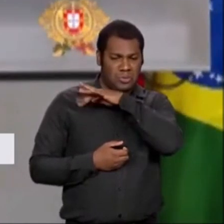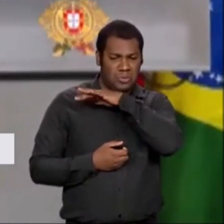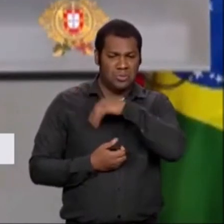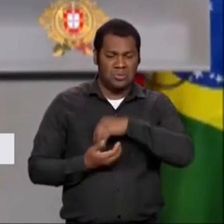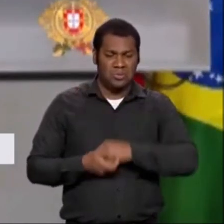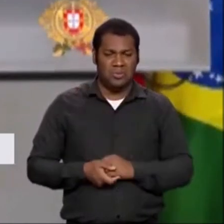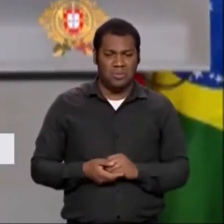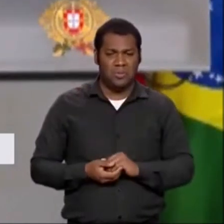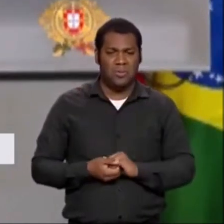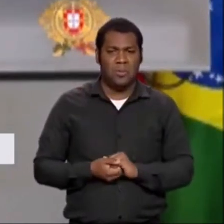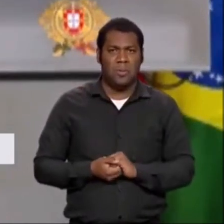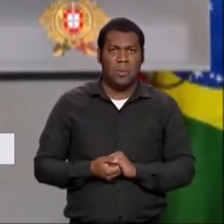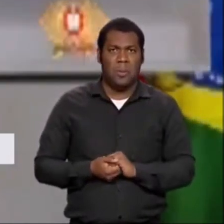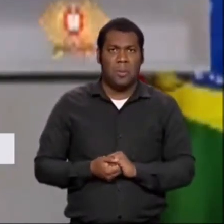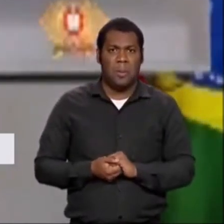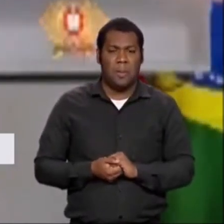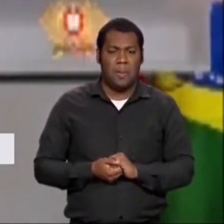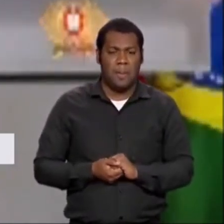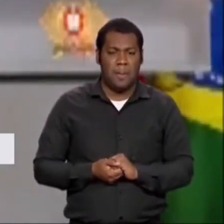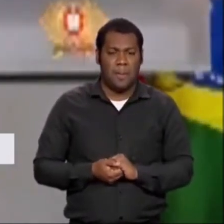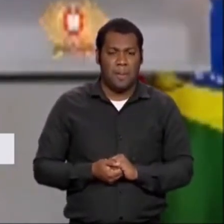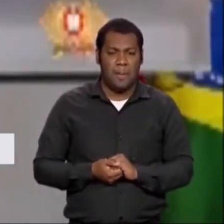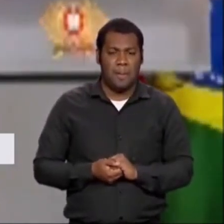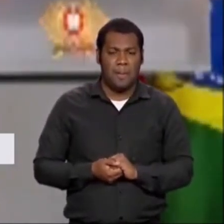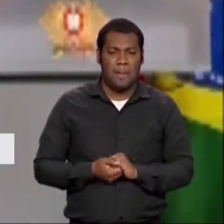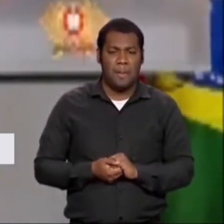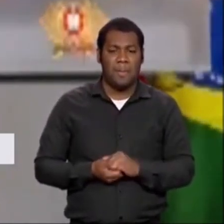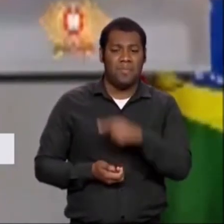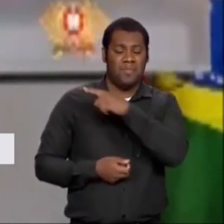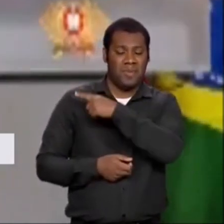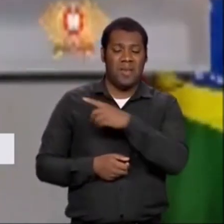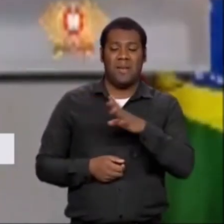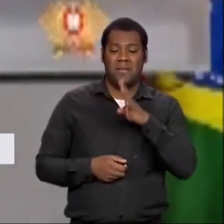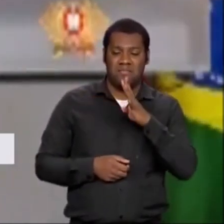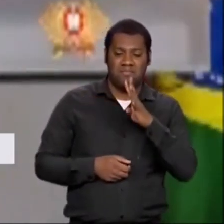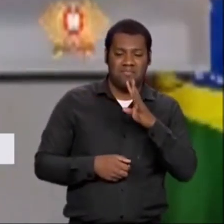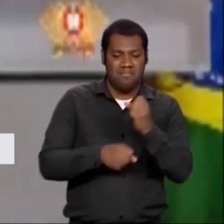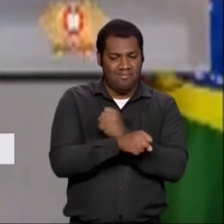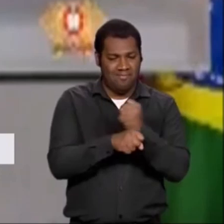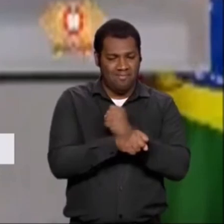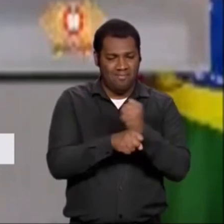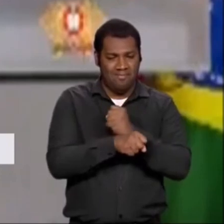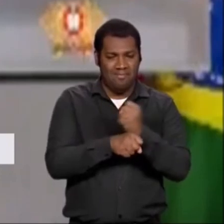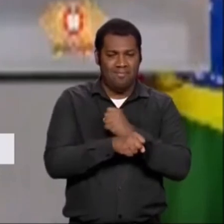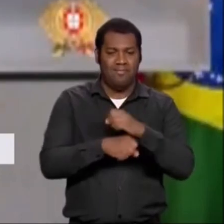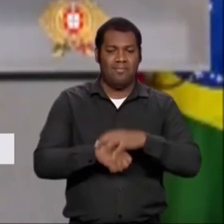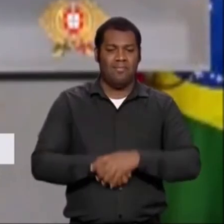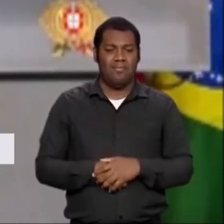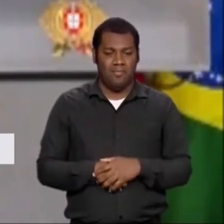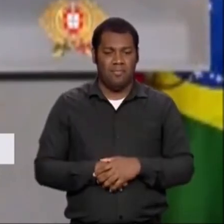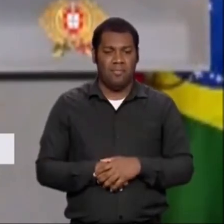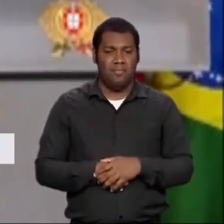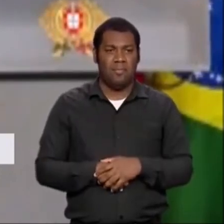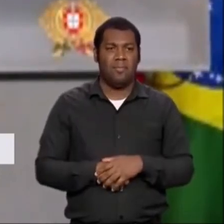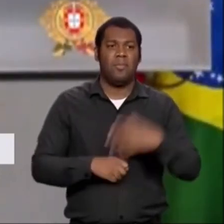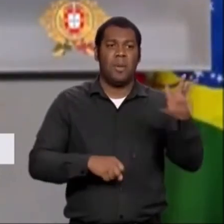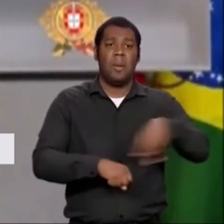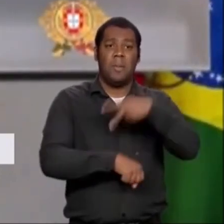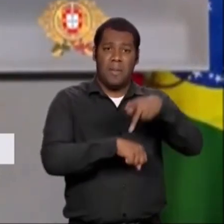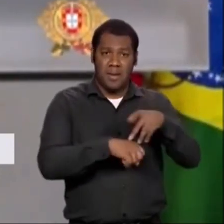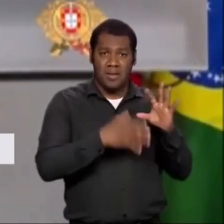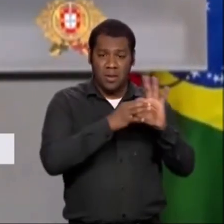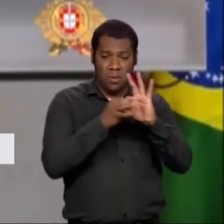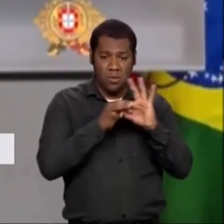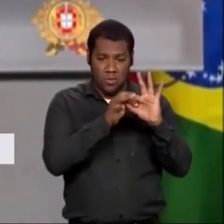Tá. Eu percebi porque já a conheço há muito tempo. Há uma semana afirmou que os países da União